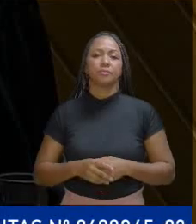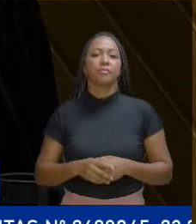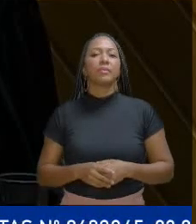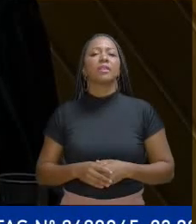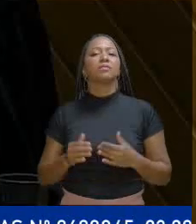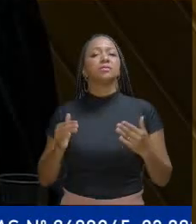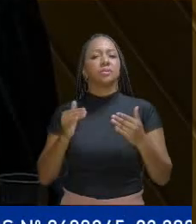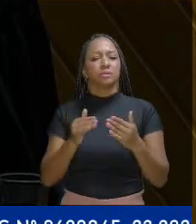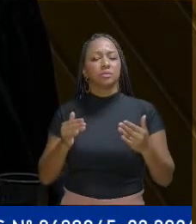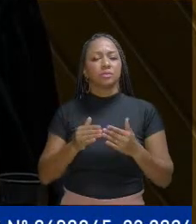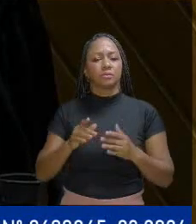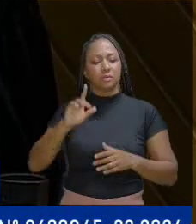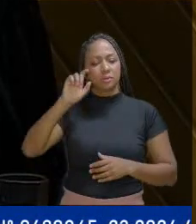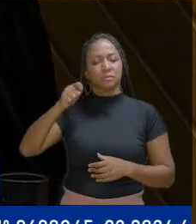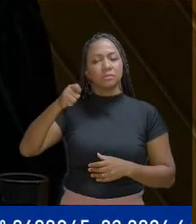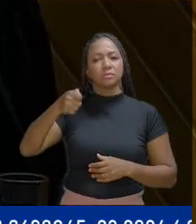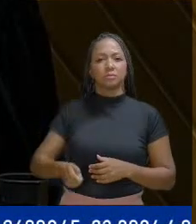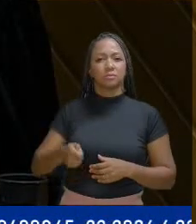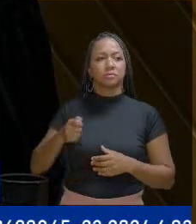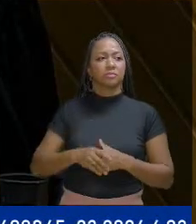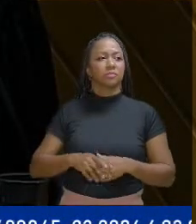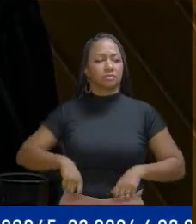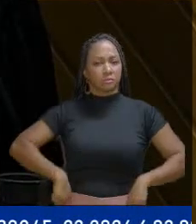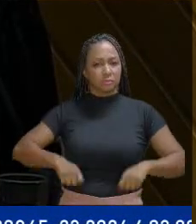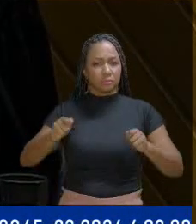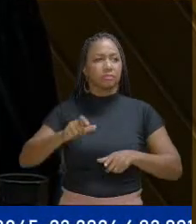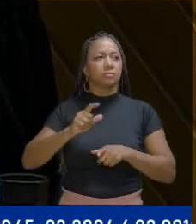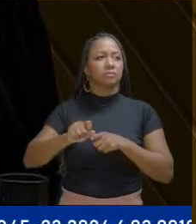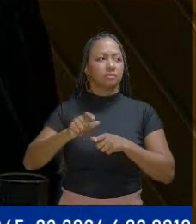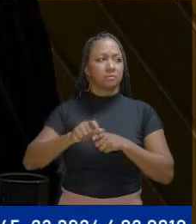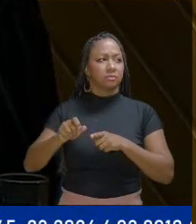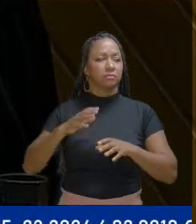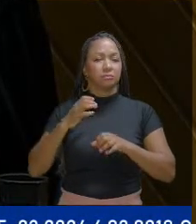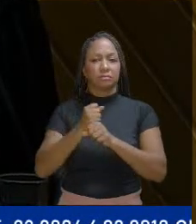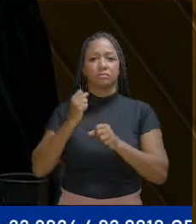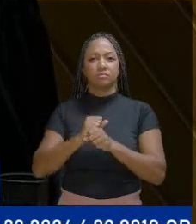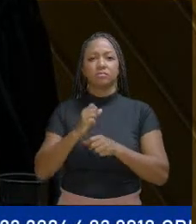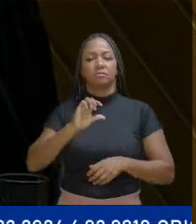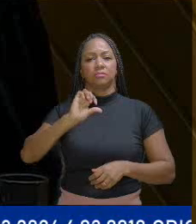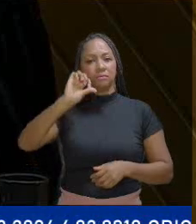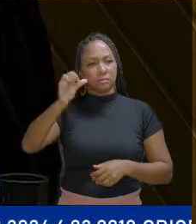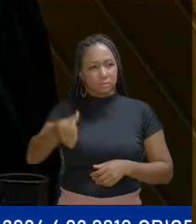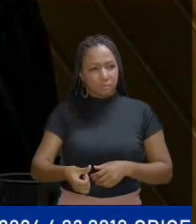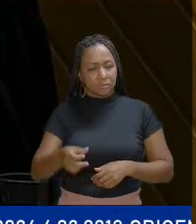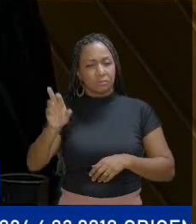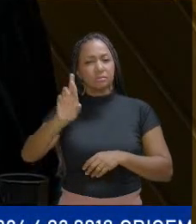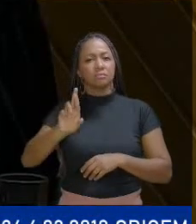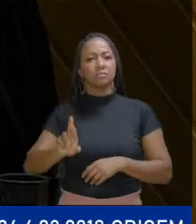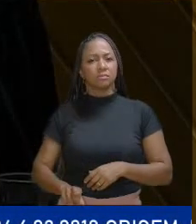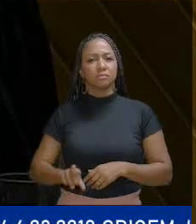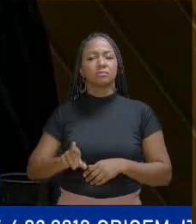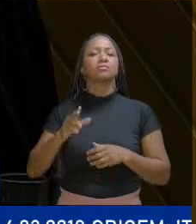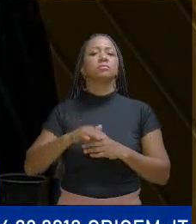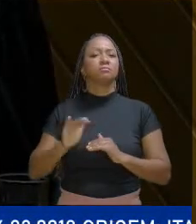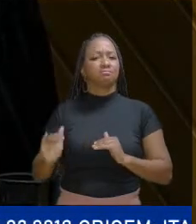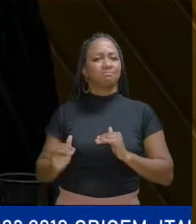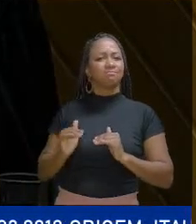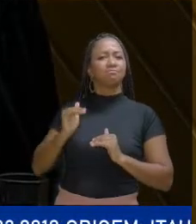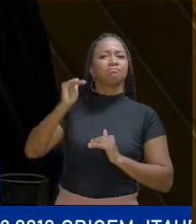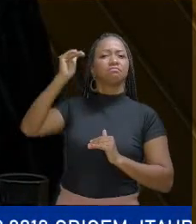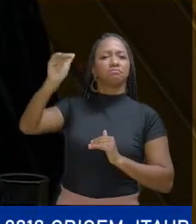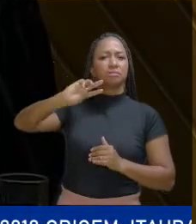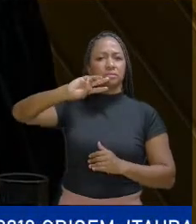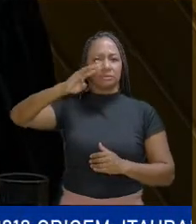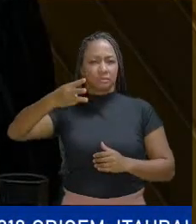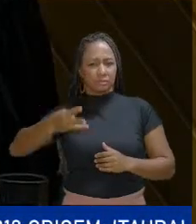caso, conforme consta na sentença combatida, os gastos com aluguel totalizaram R$ 6.000, o que excedeu o limite em